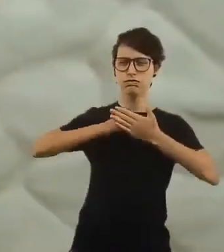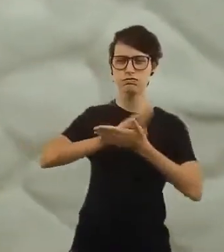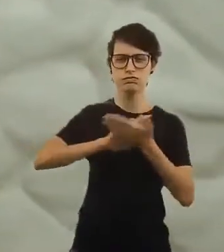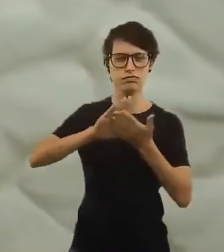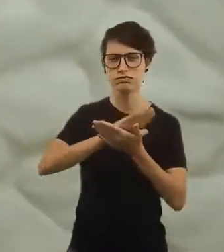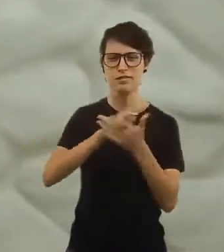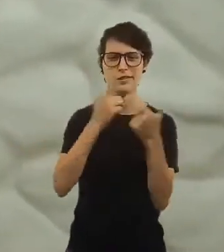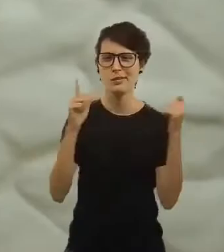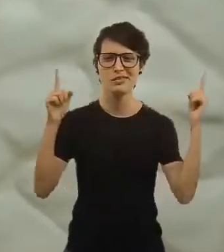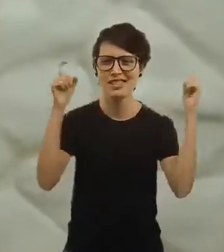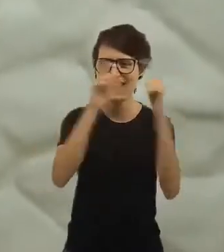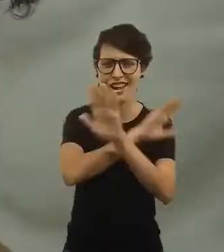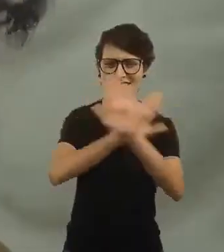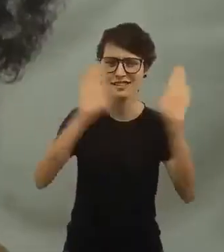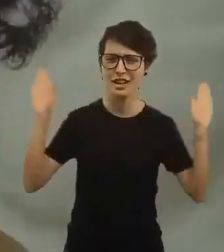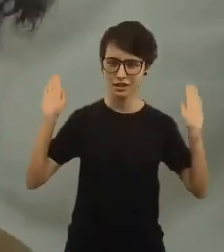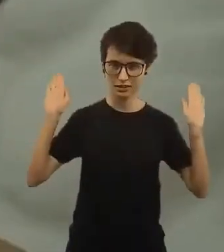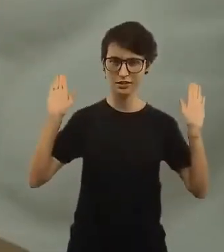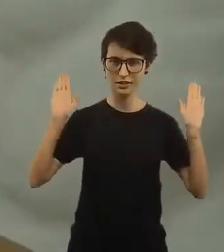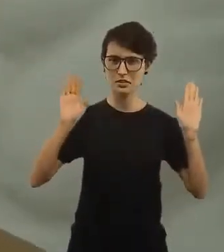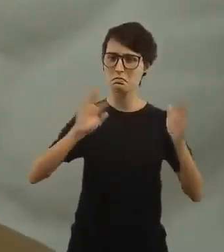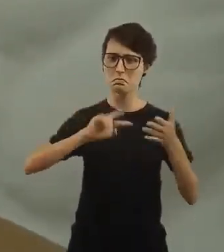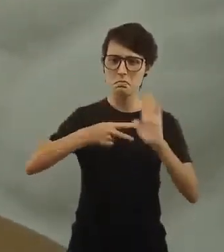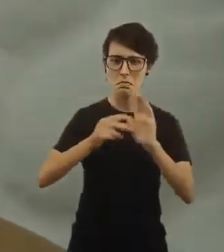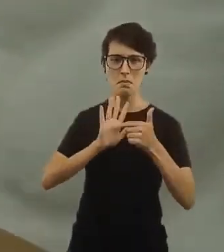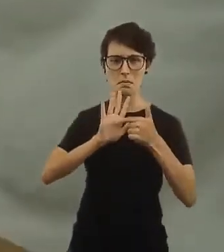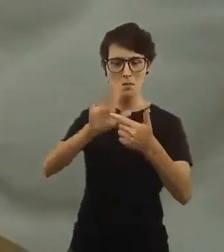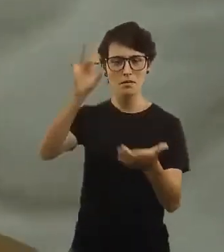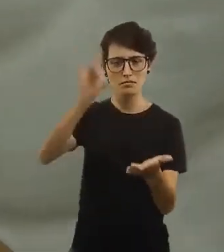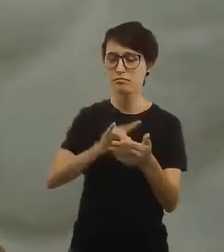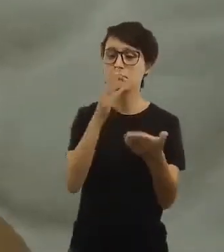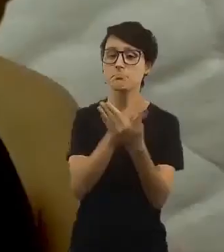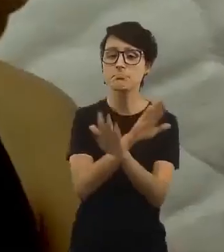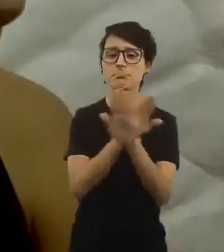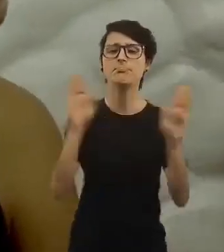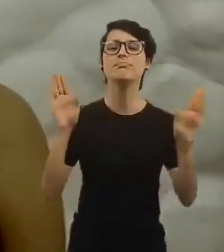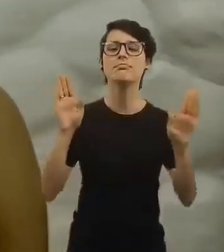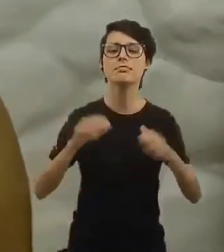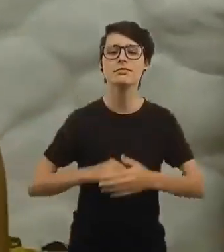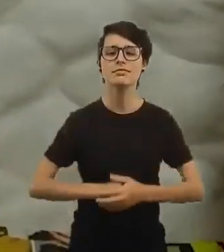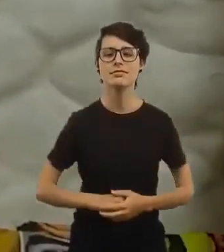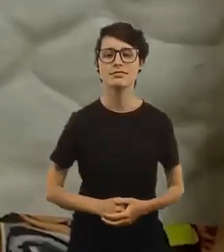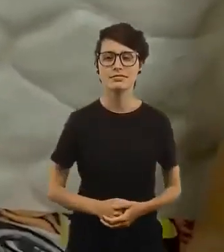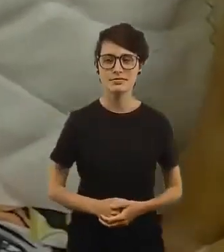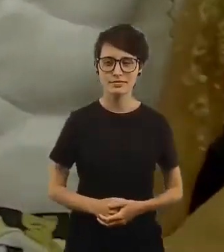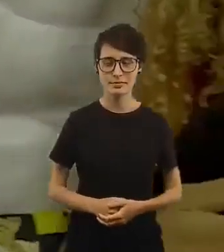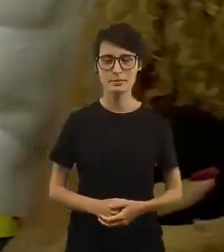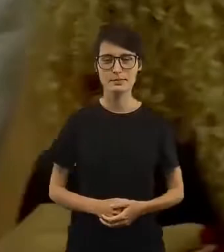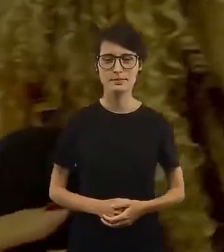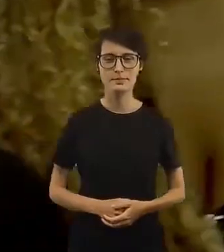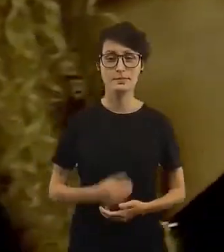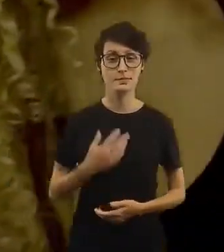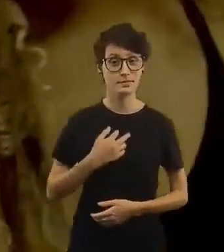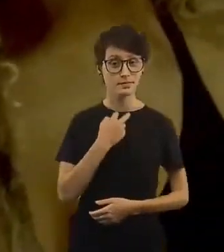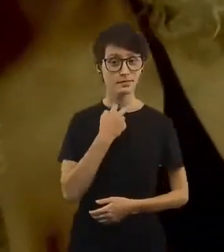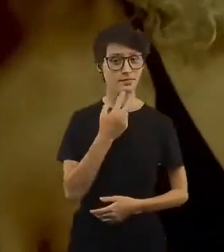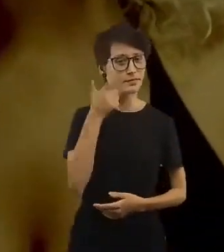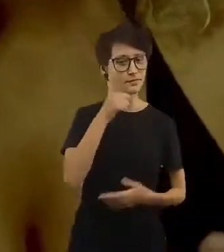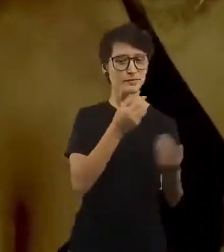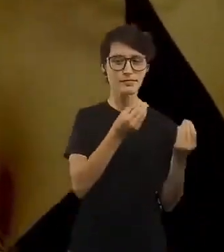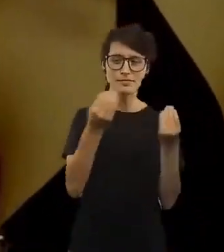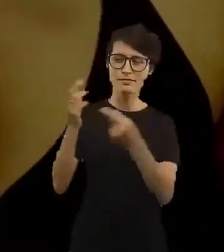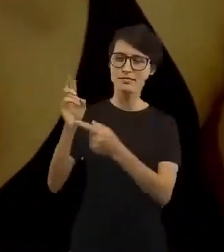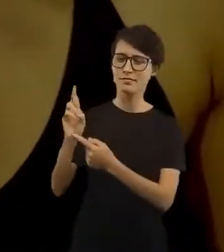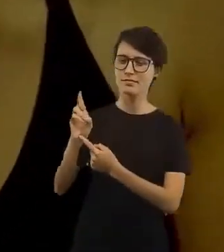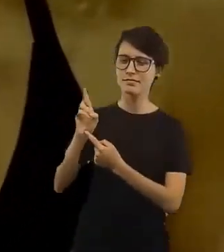razão. É o que é, e isso basta. Que minha voz seja luz, que